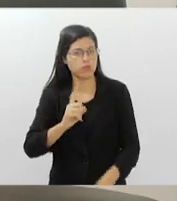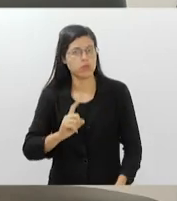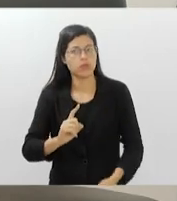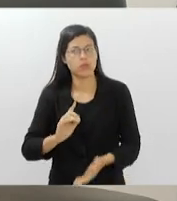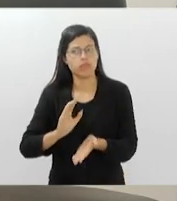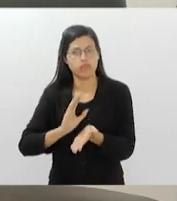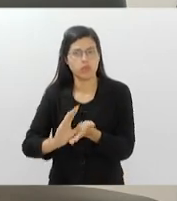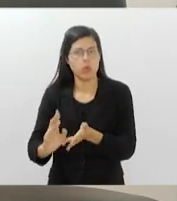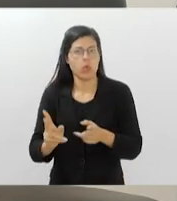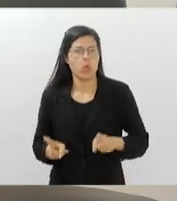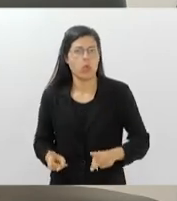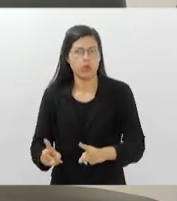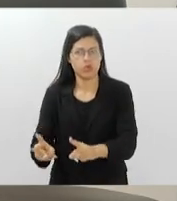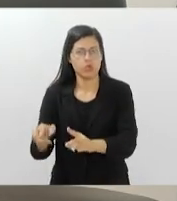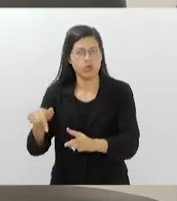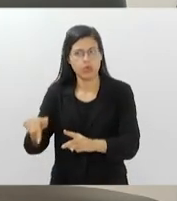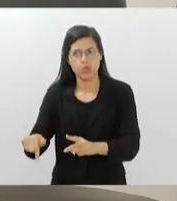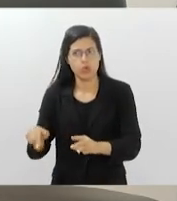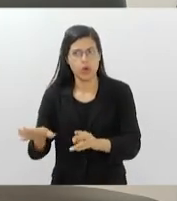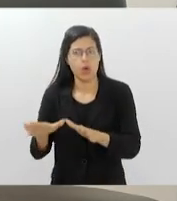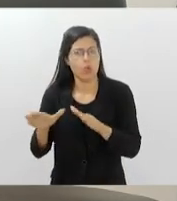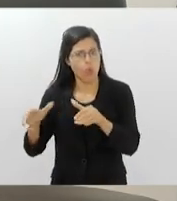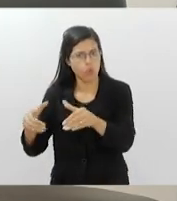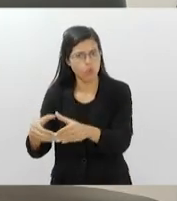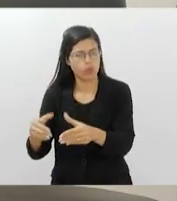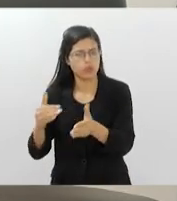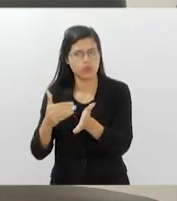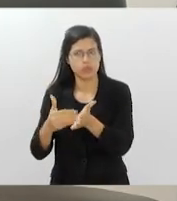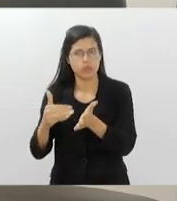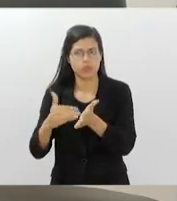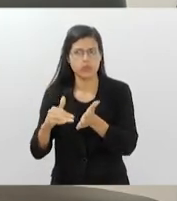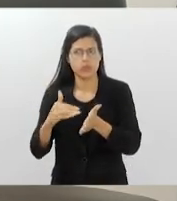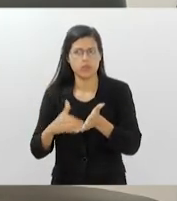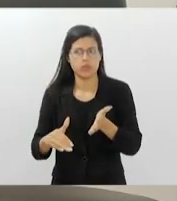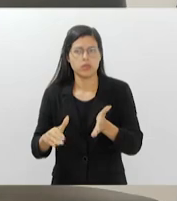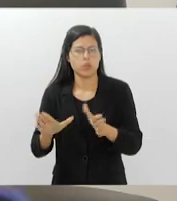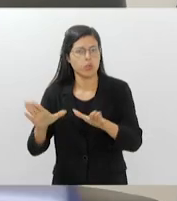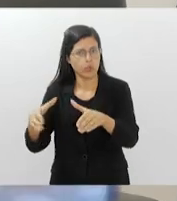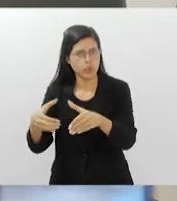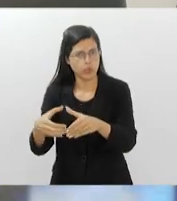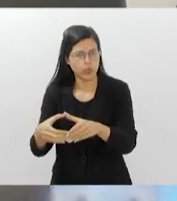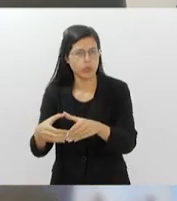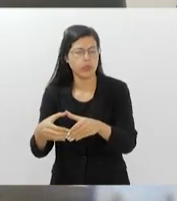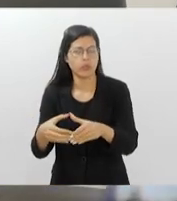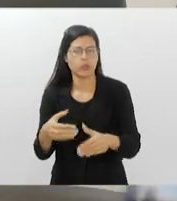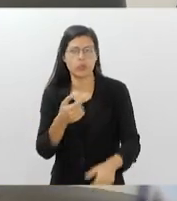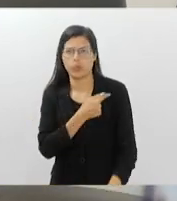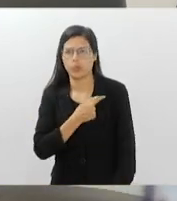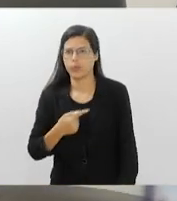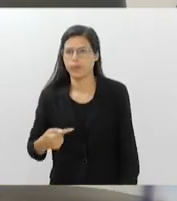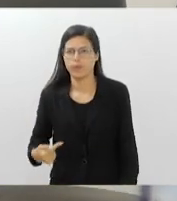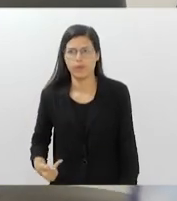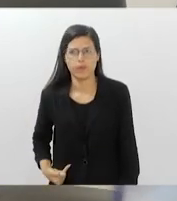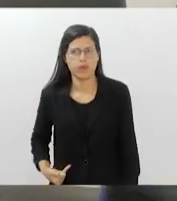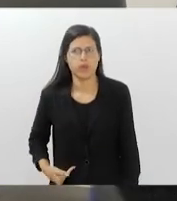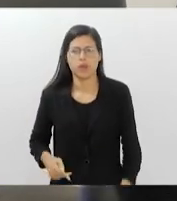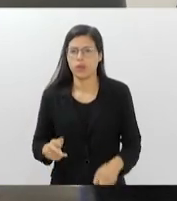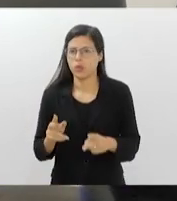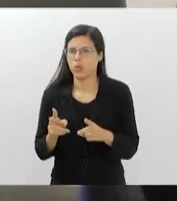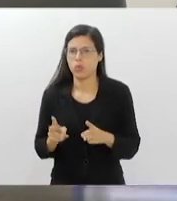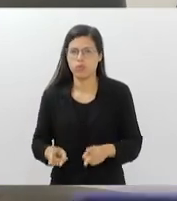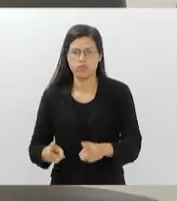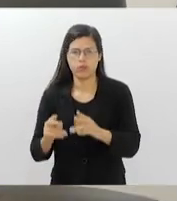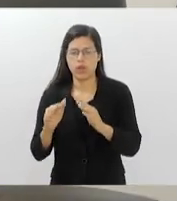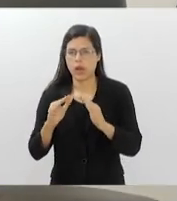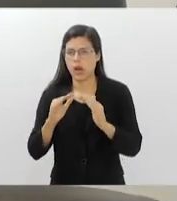recurso continua lá com a mesma equipe da secretaria com a mesma com o mesmo Governador com a mesma casa